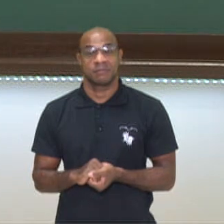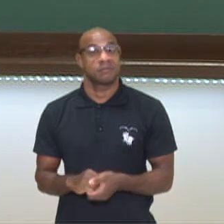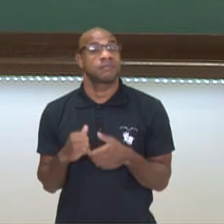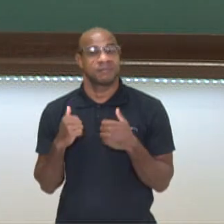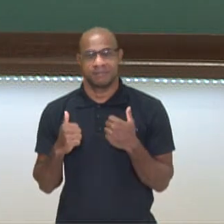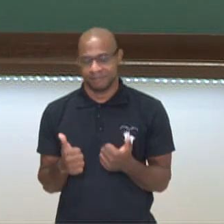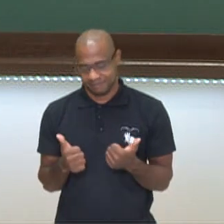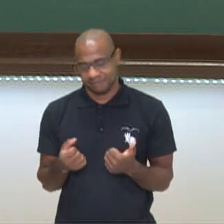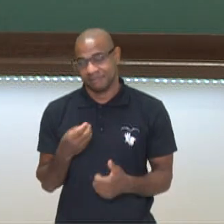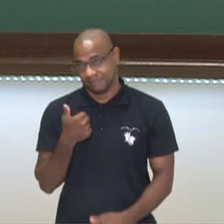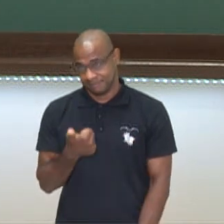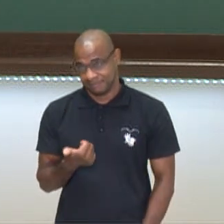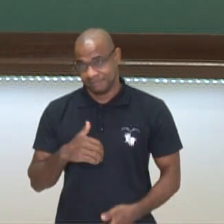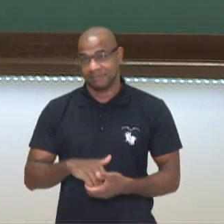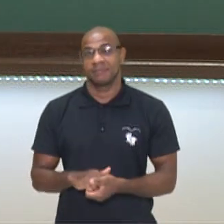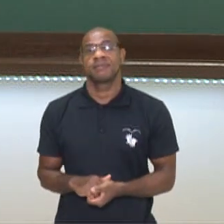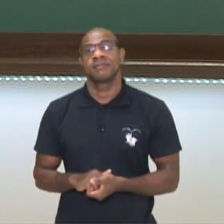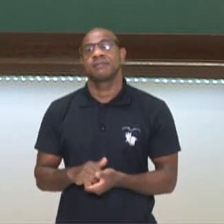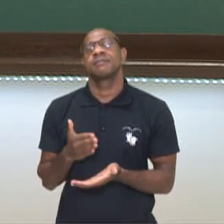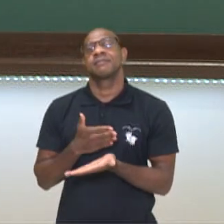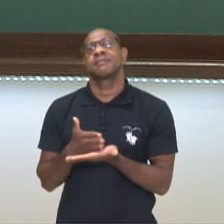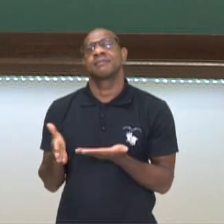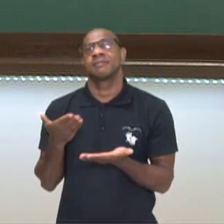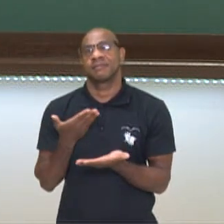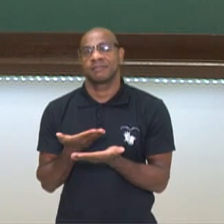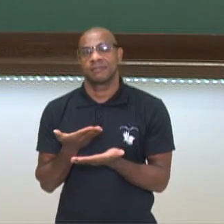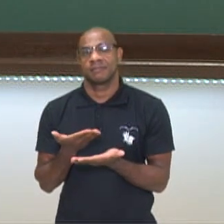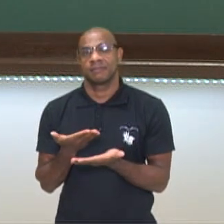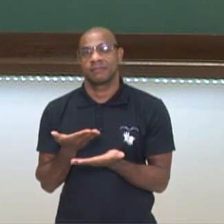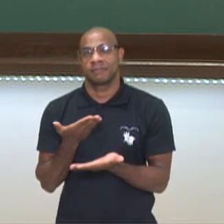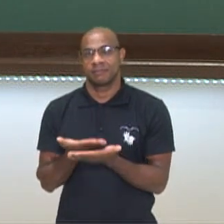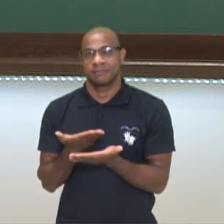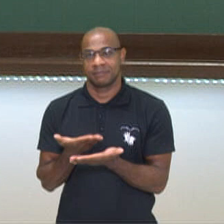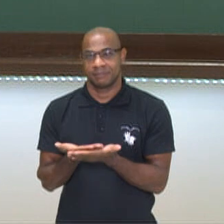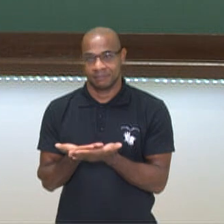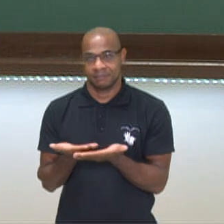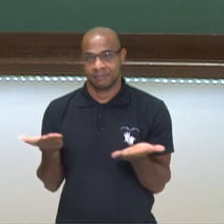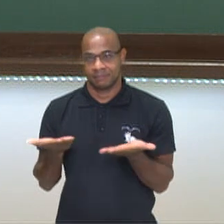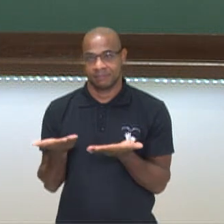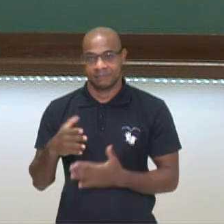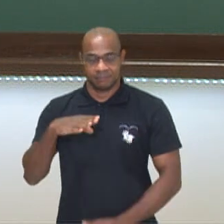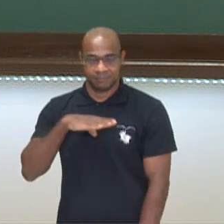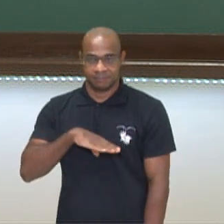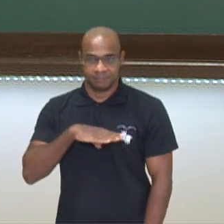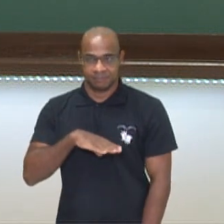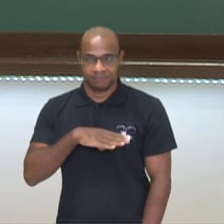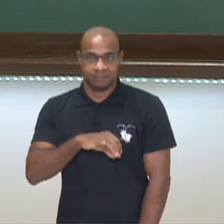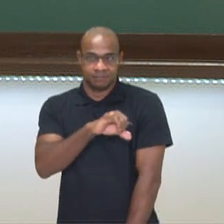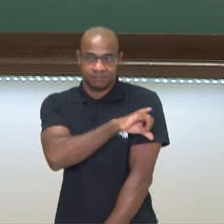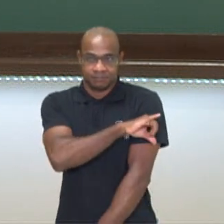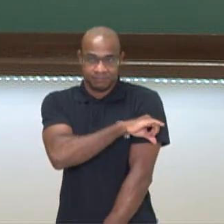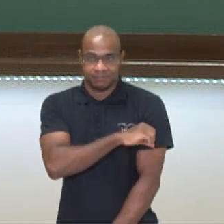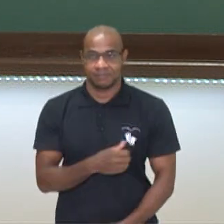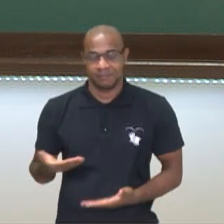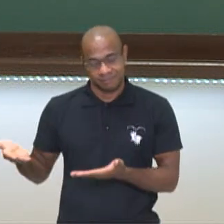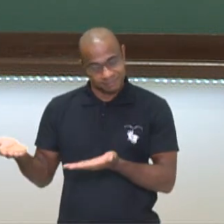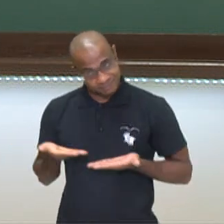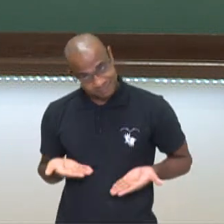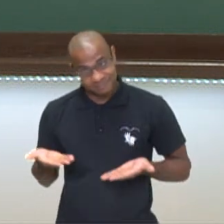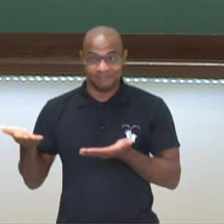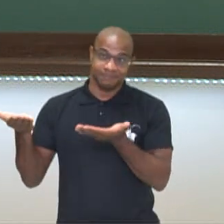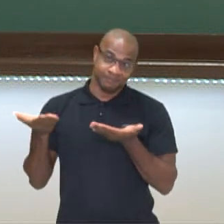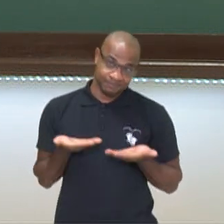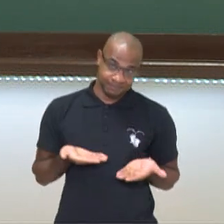Fala galera, beleza? Estamos começando o nosso vídeo de língua portuguesa do 9º ano. Seja bem-vindo, seja